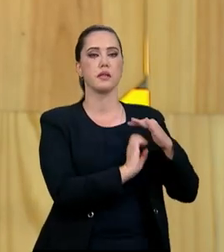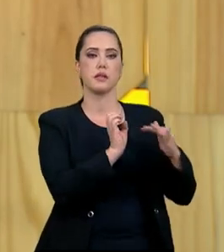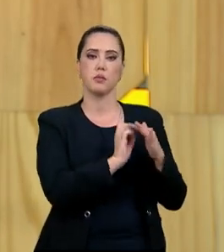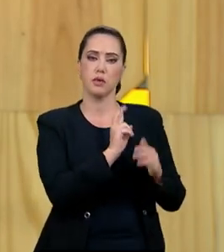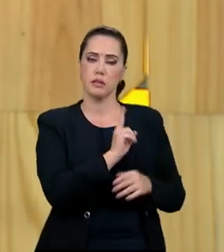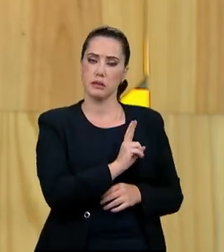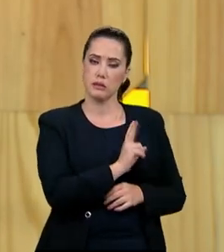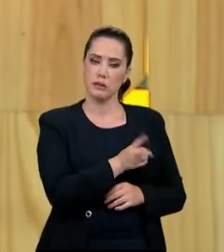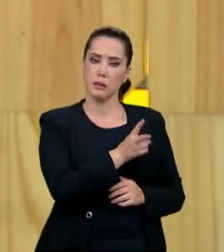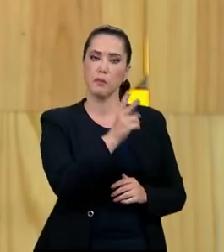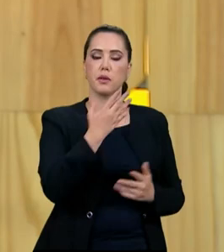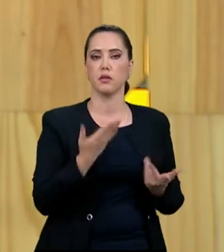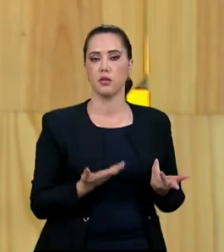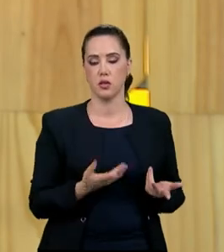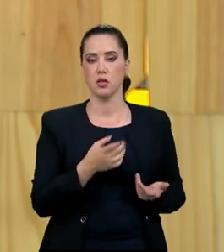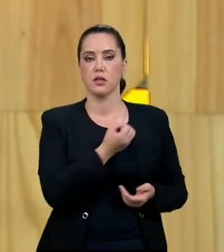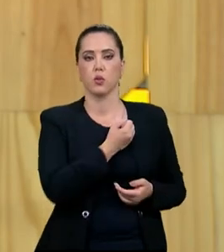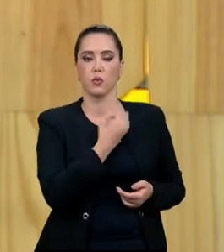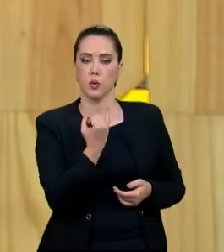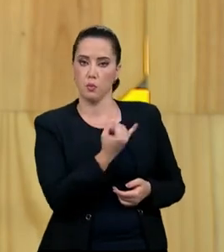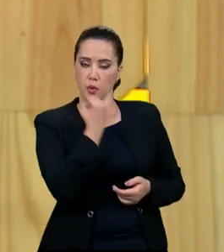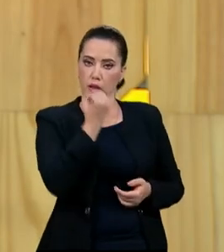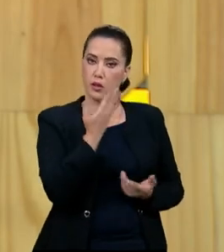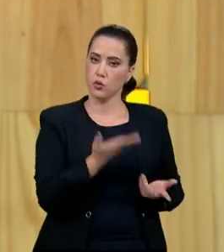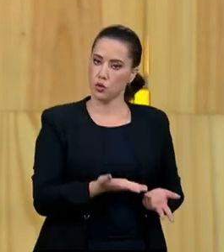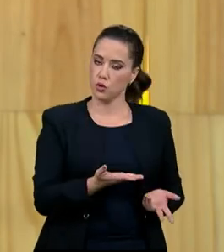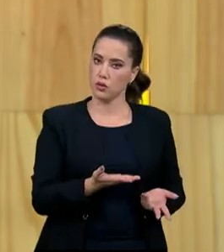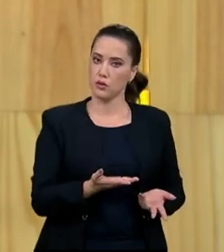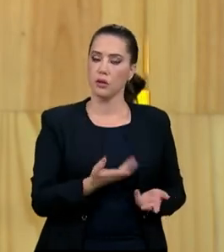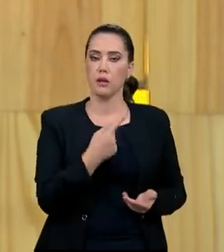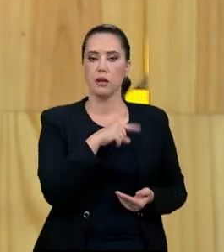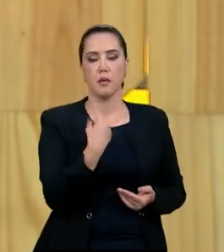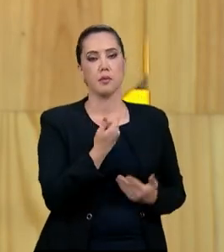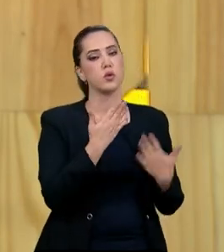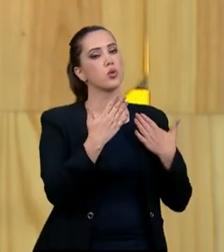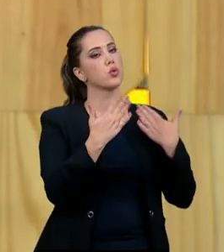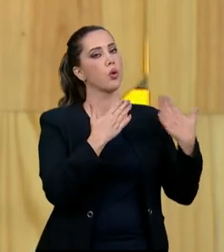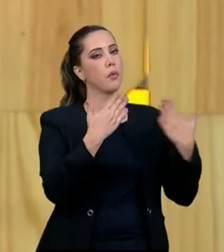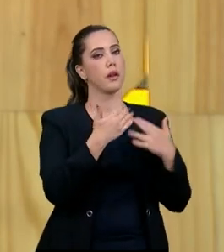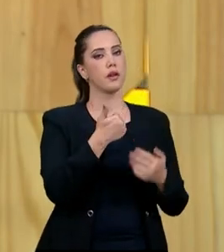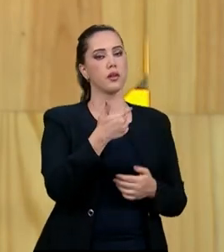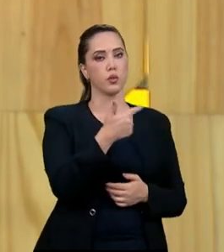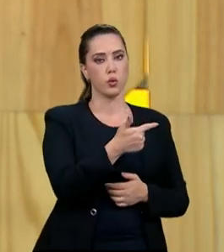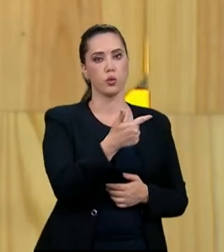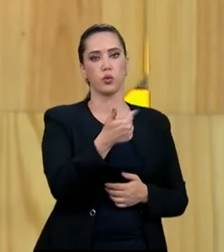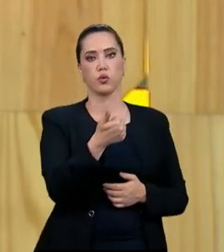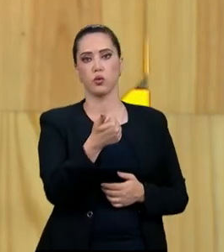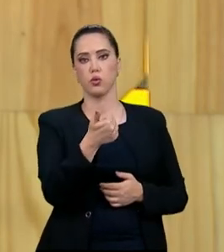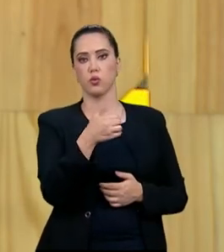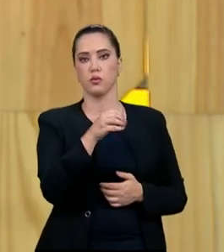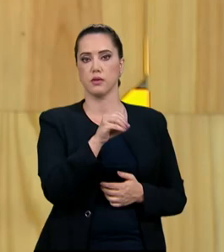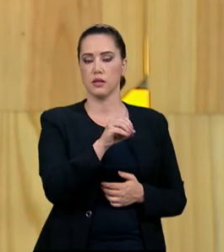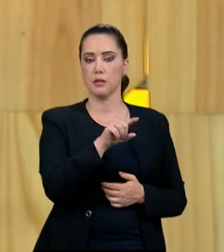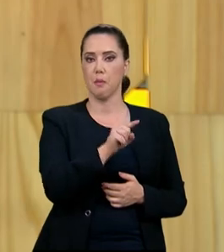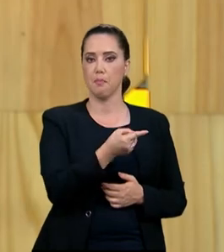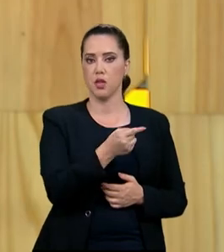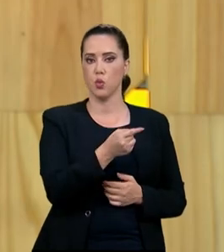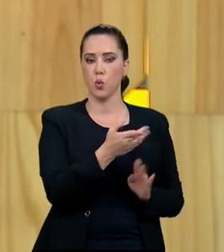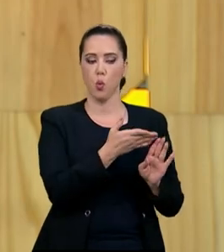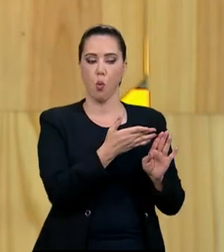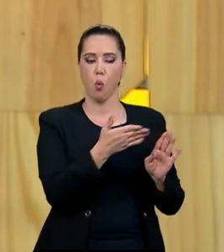muito, muito significativo. Agora, é interessante também que quando a gente compara esse 210 mil, né, do período dos últimos dois